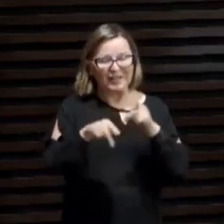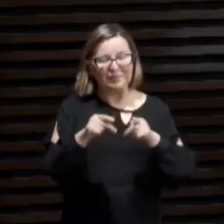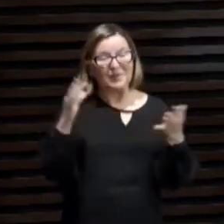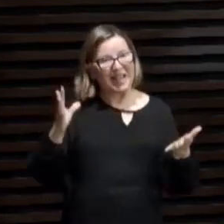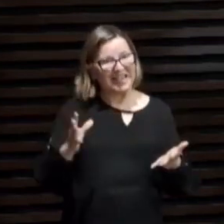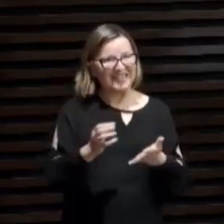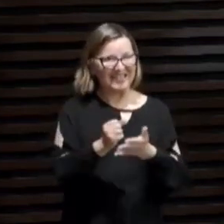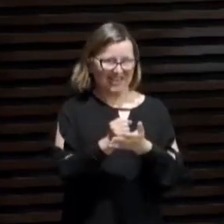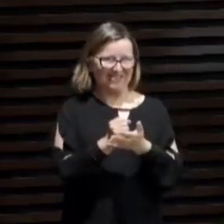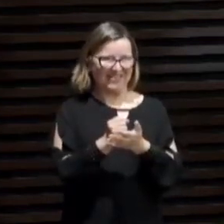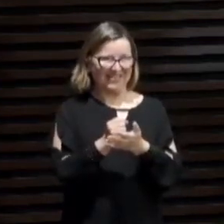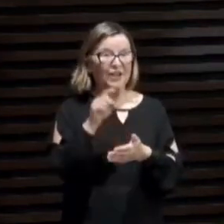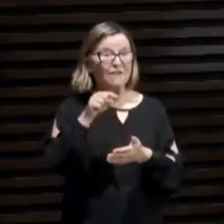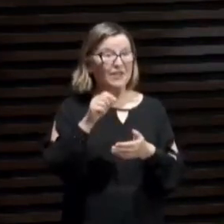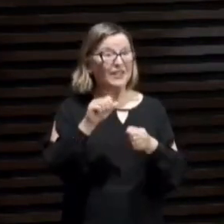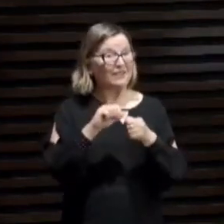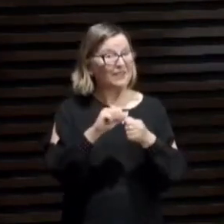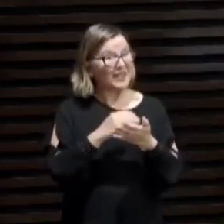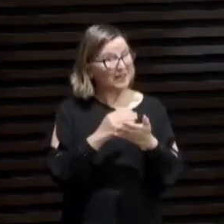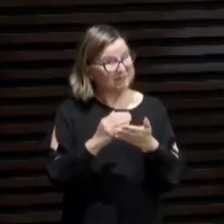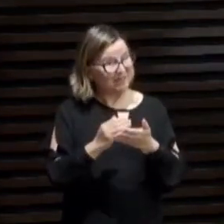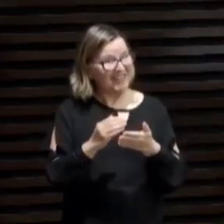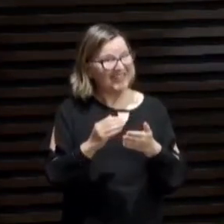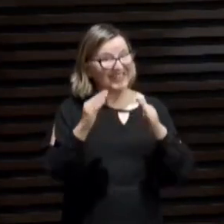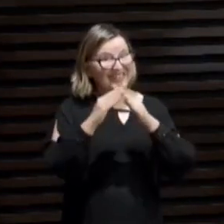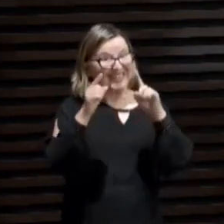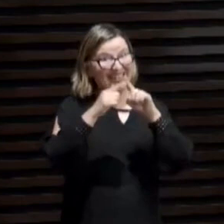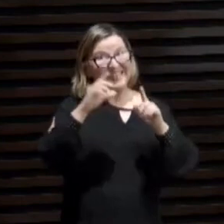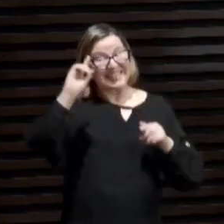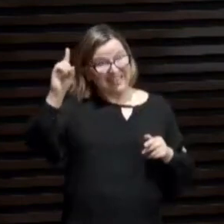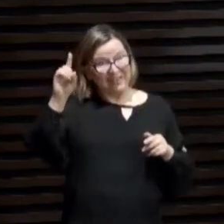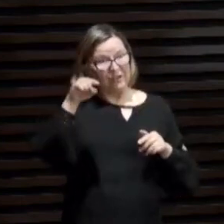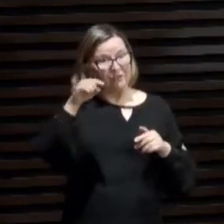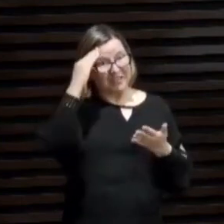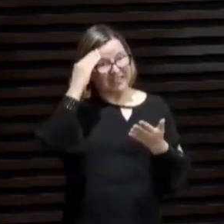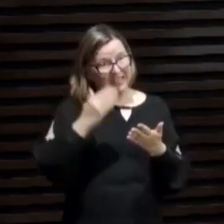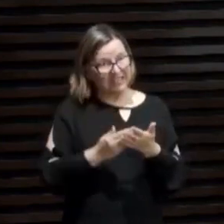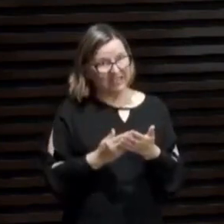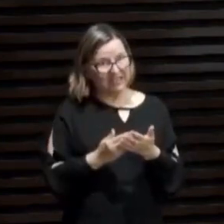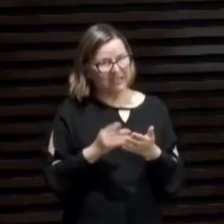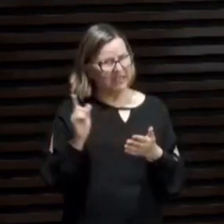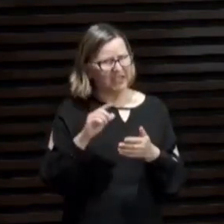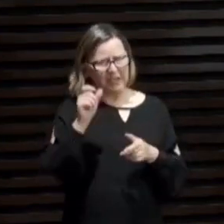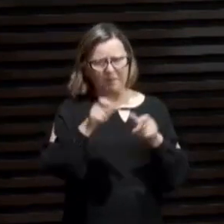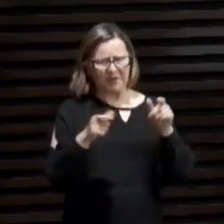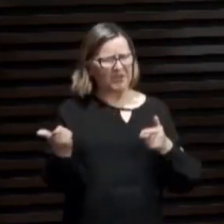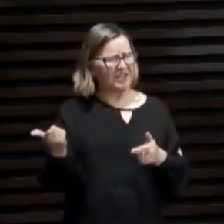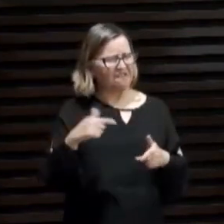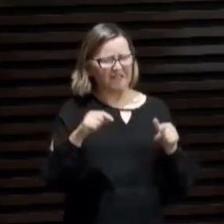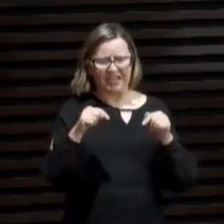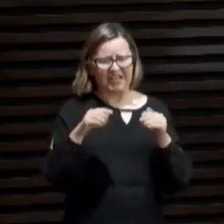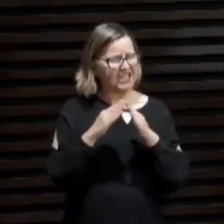parte da igreja de Deus, você que crê. Não é você que vem todo domingo aqui, mas ainda você